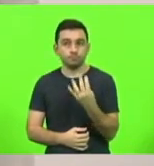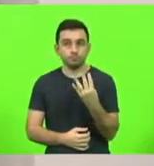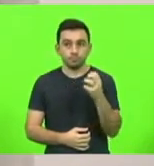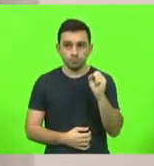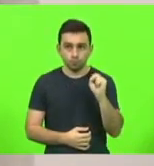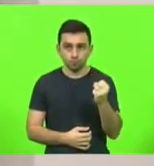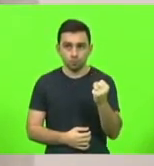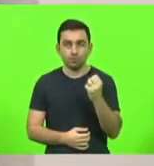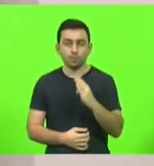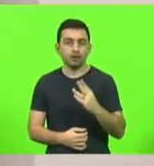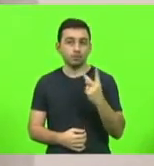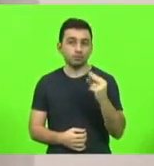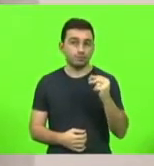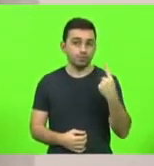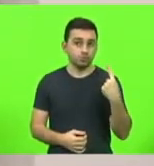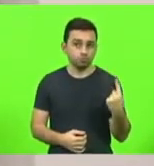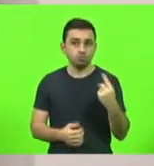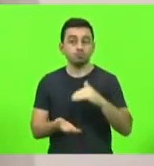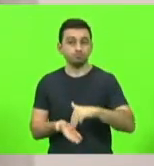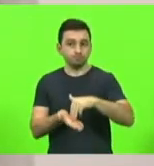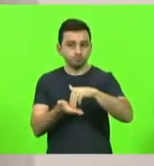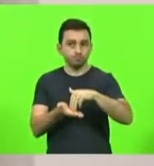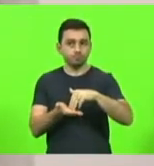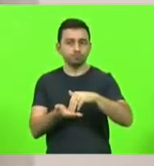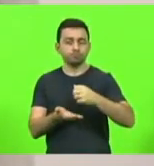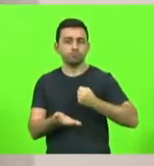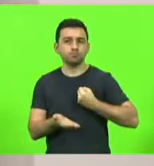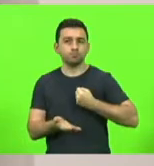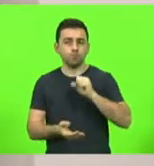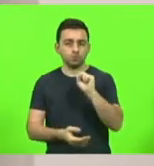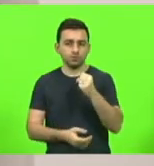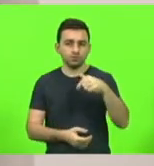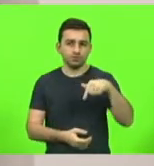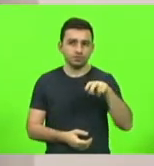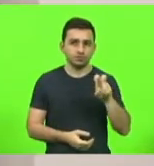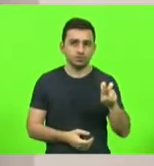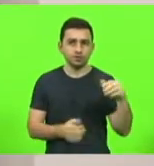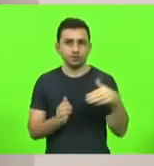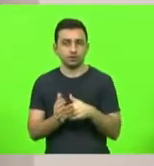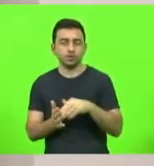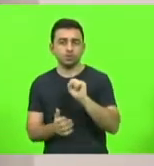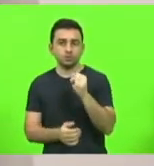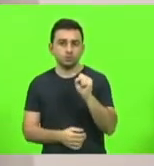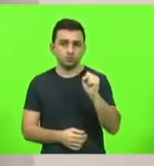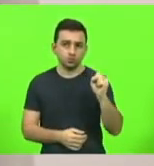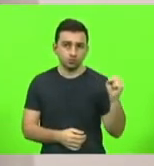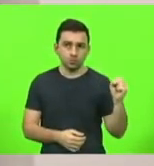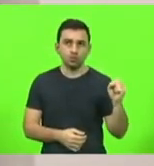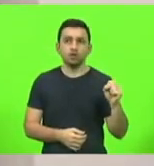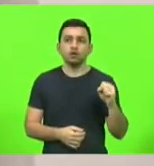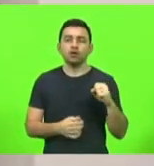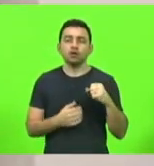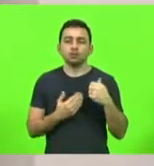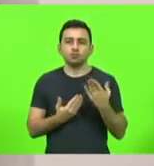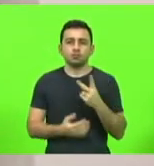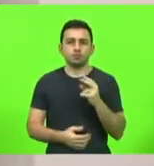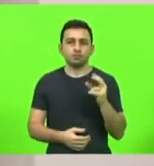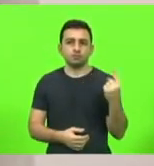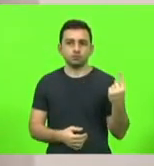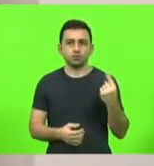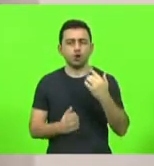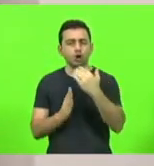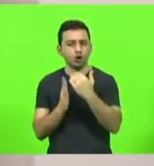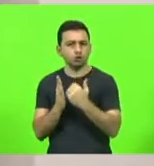648/2021 e as moções números 875 a 878/2021. Dando continuidade à ordem do dia, o